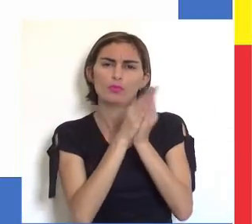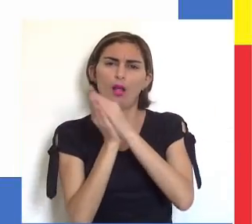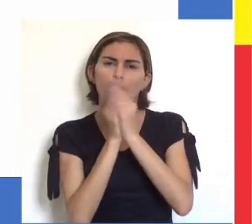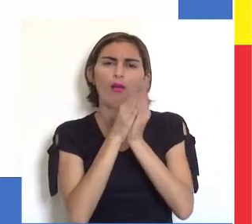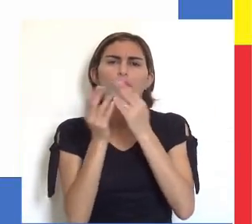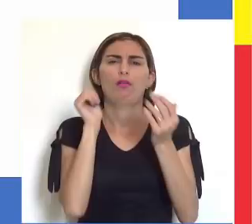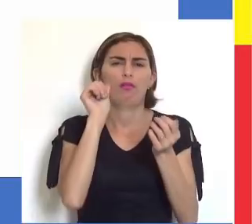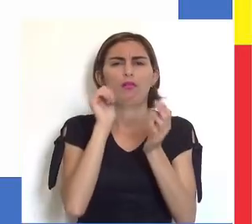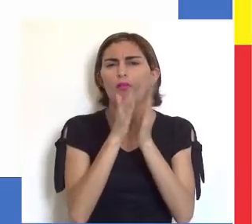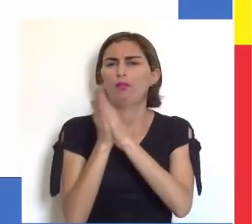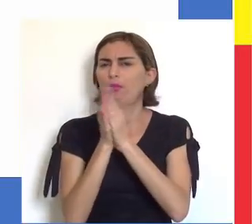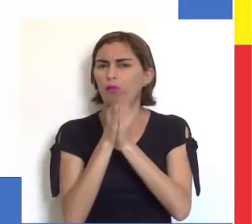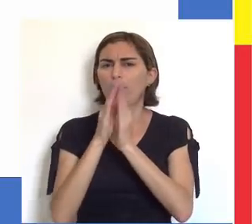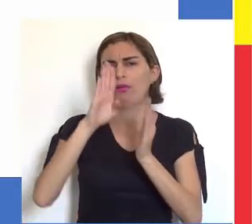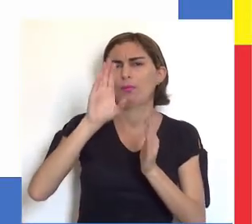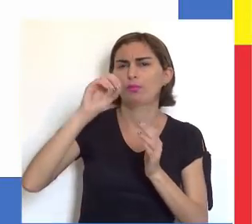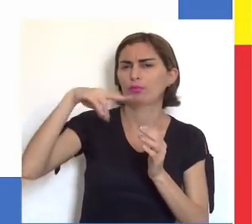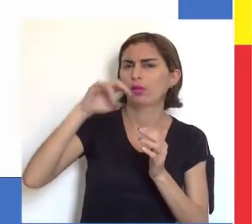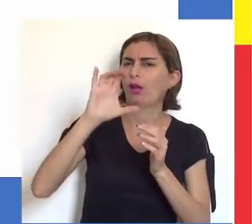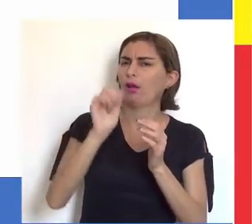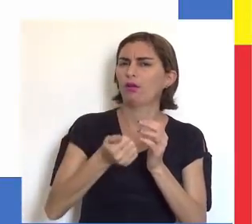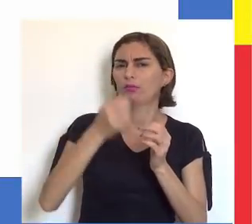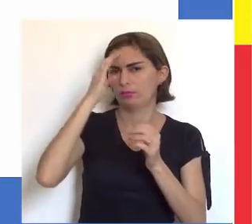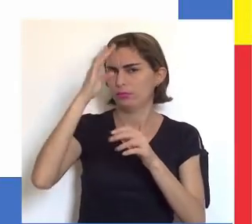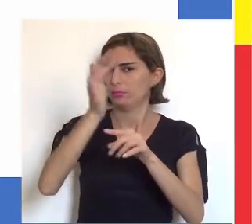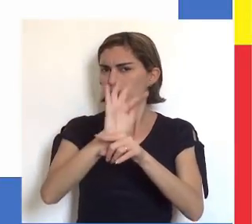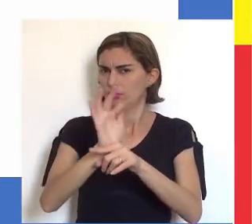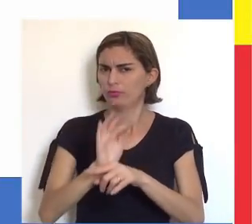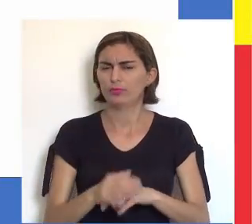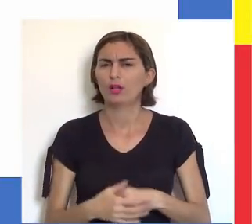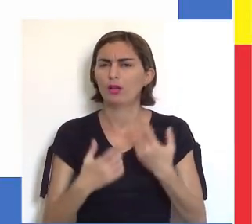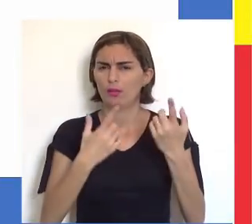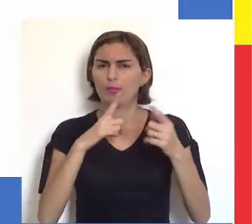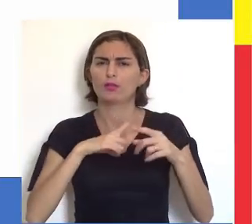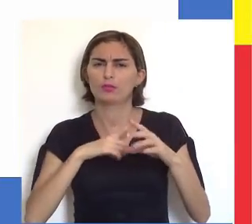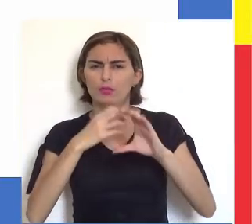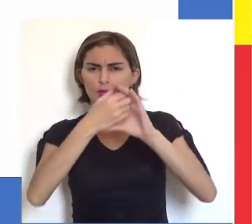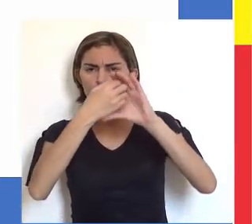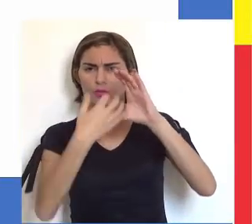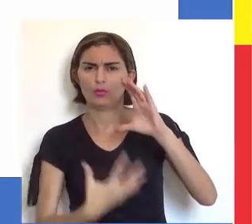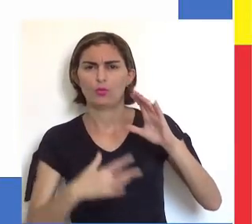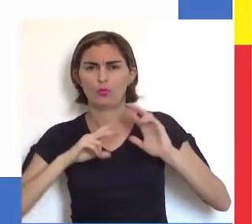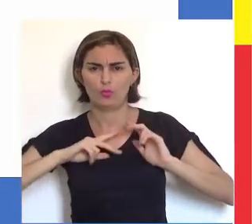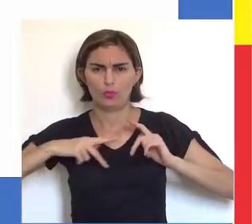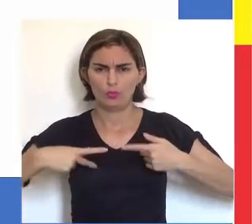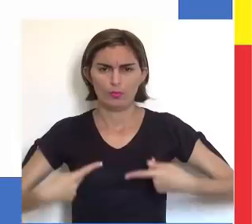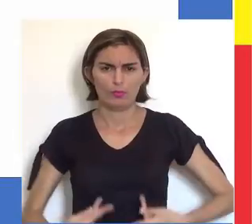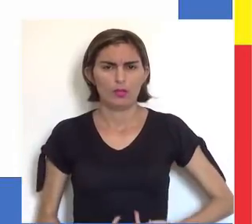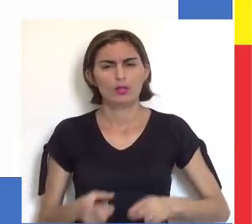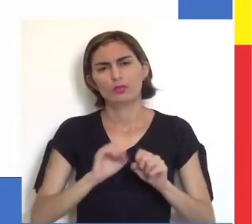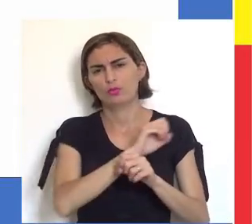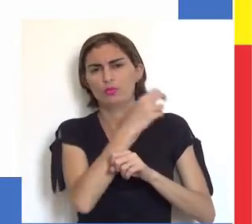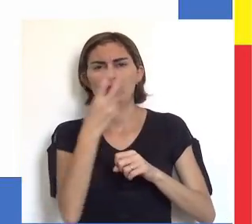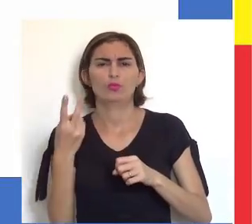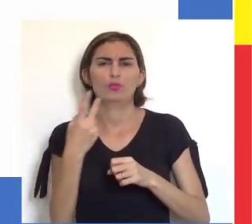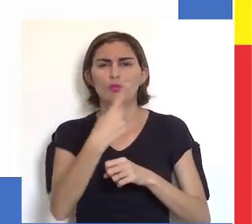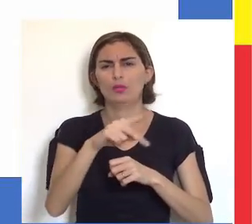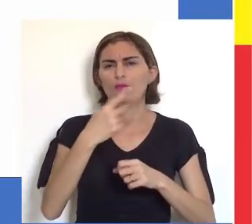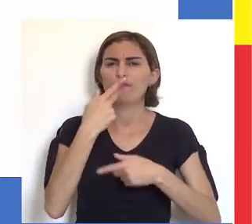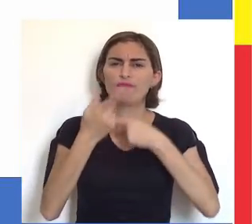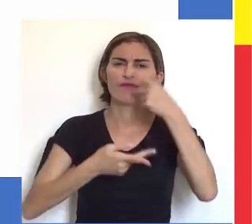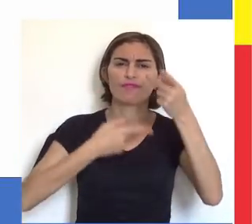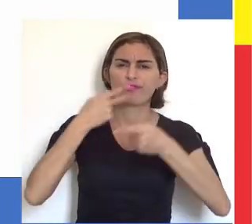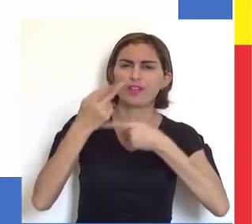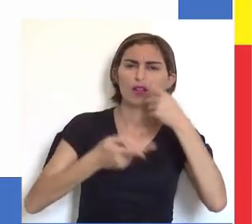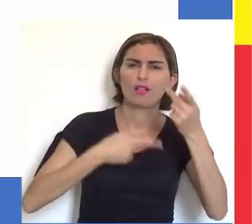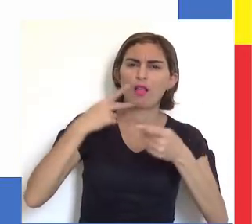Pode ser o personagem principal de um filme, desde que ele tenha algumas características humanas, ou seja, ele tem que falar,